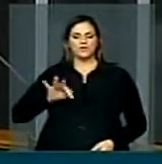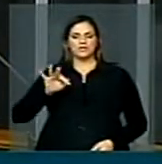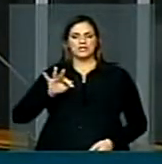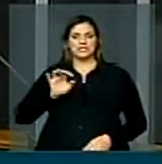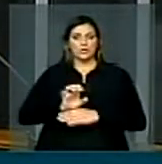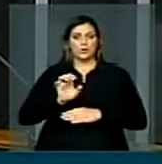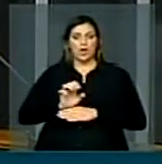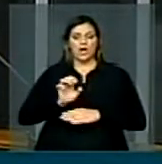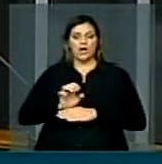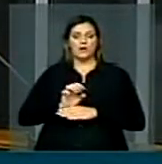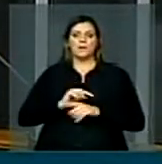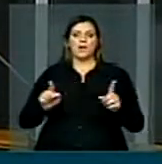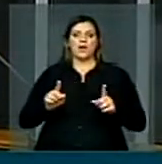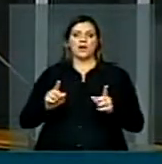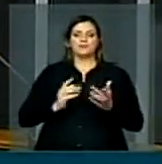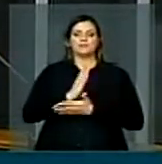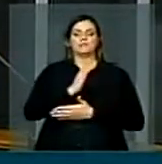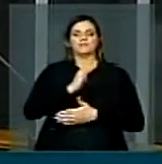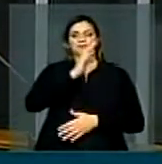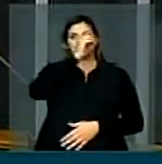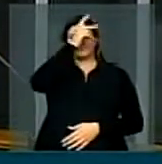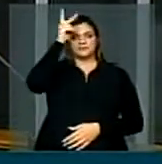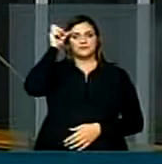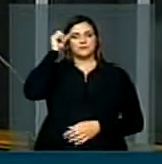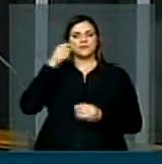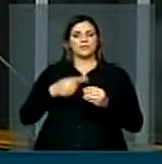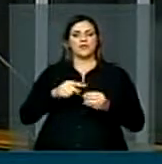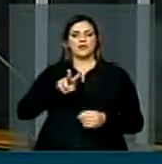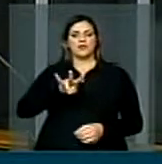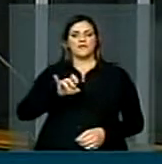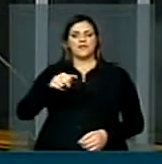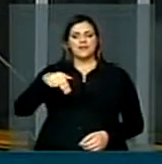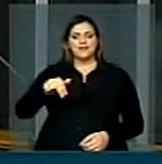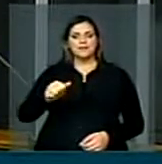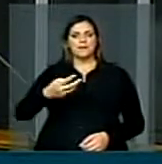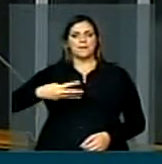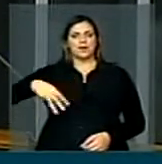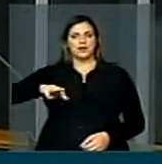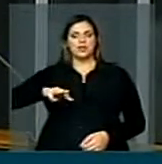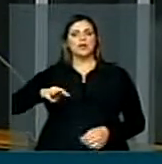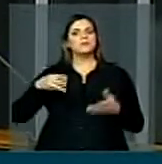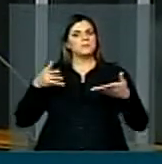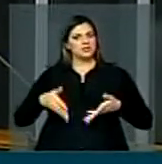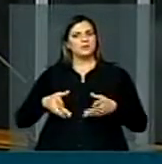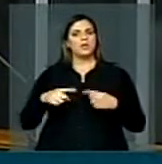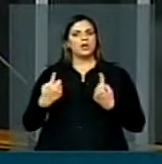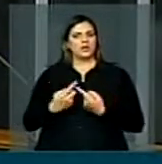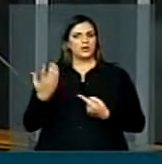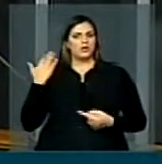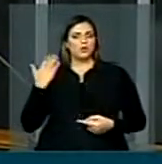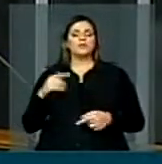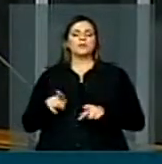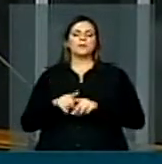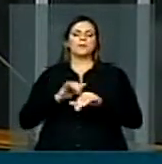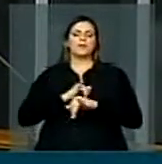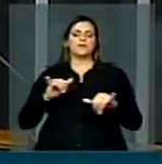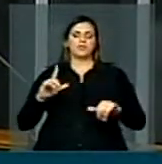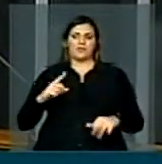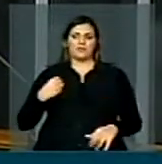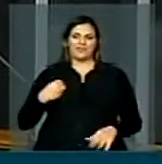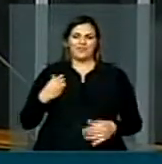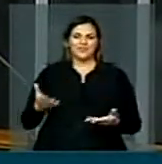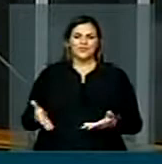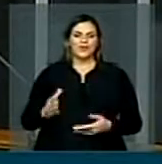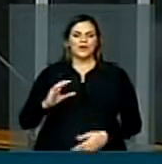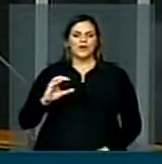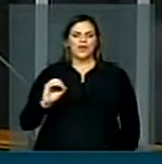eleito do município de Viana, no Maranhão. Esteve lá presente nessa reunião da frente. Também registrar a presença do